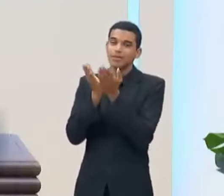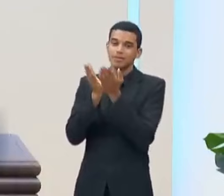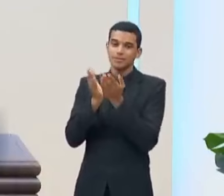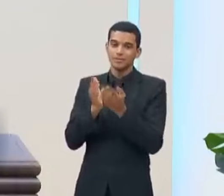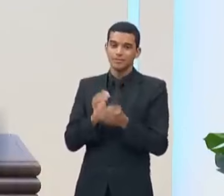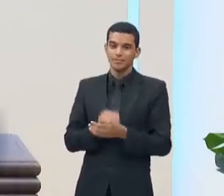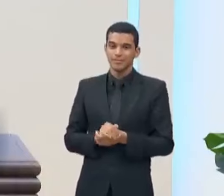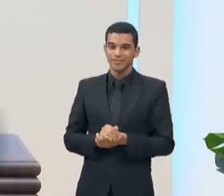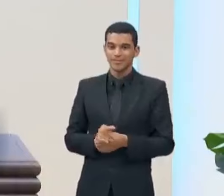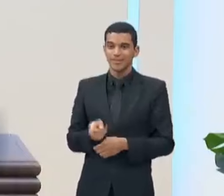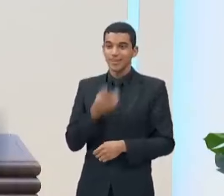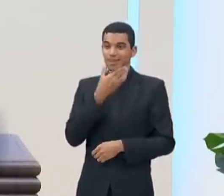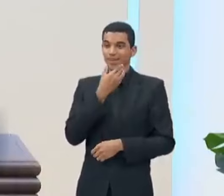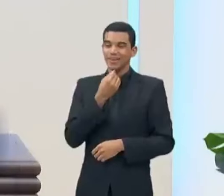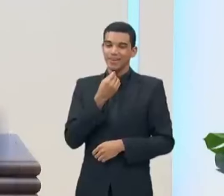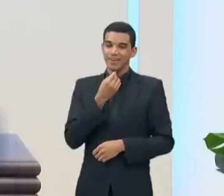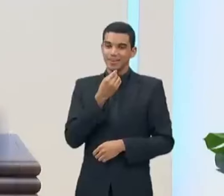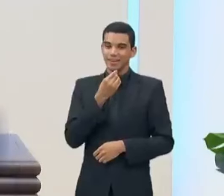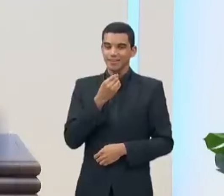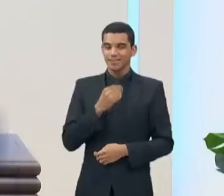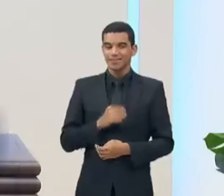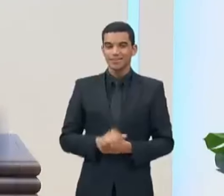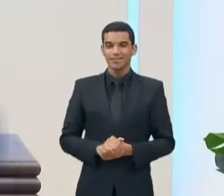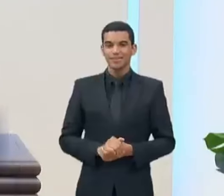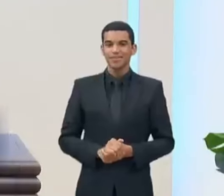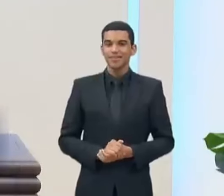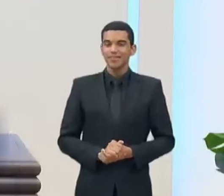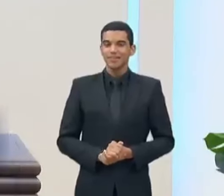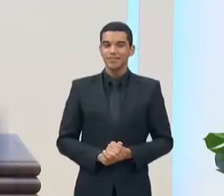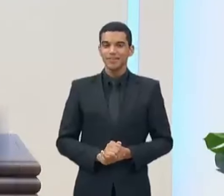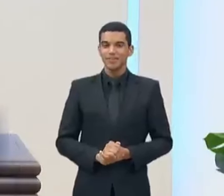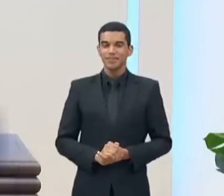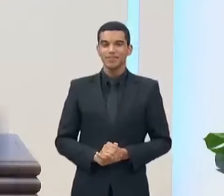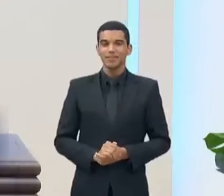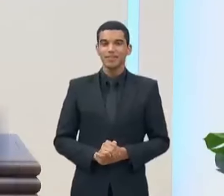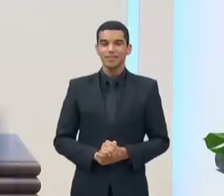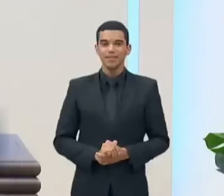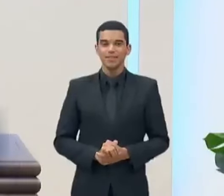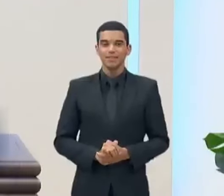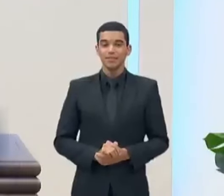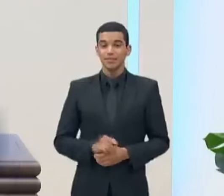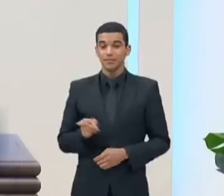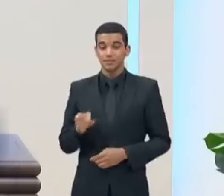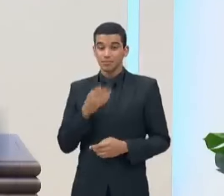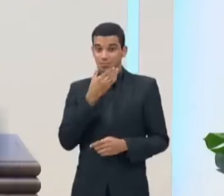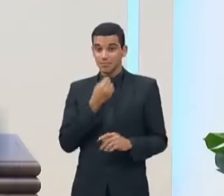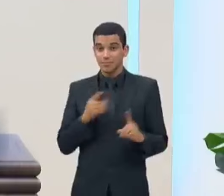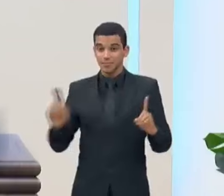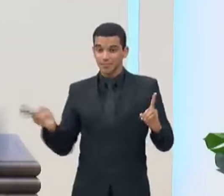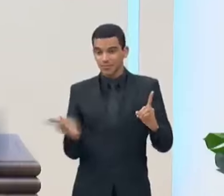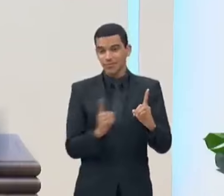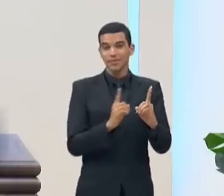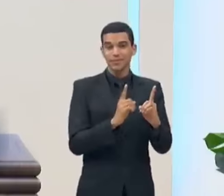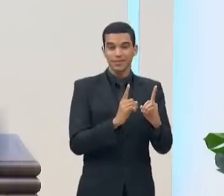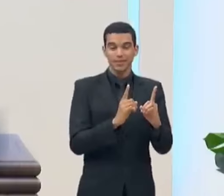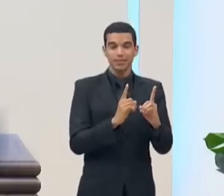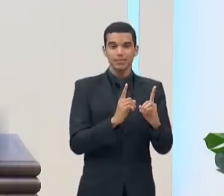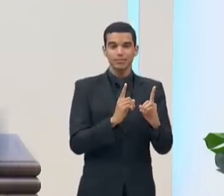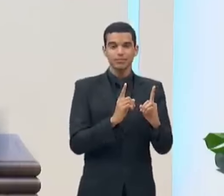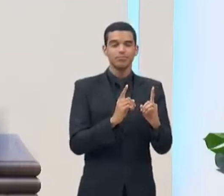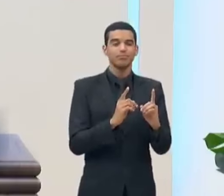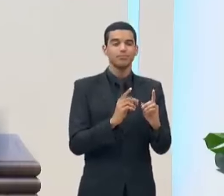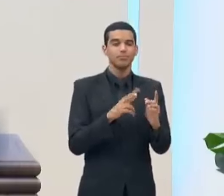aos pés do Senhor Jesus, e ele o ama quem assim o faz. Não endureça o